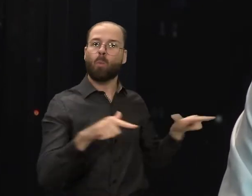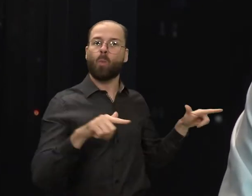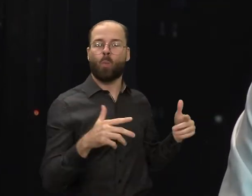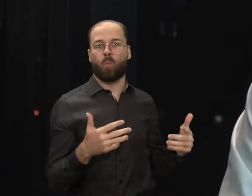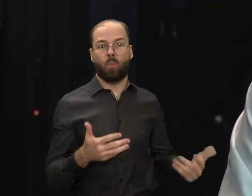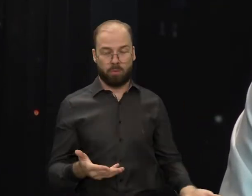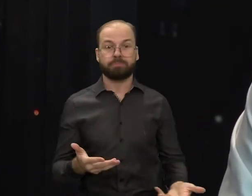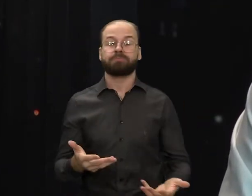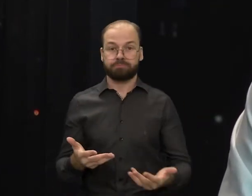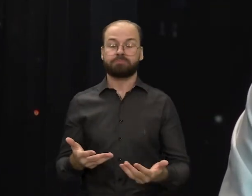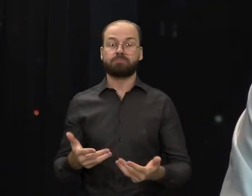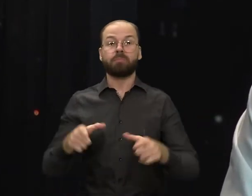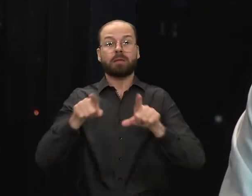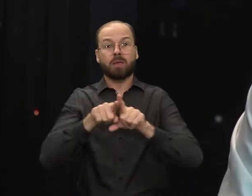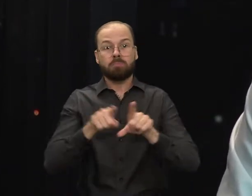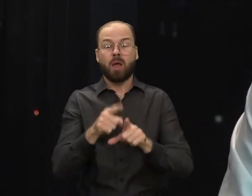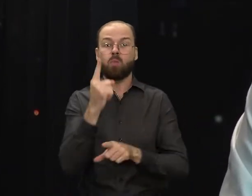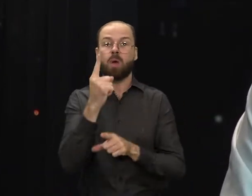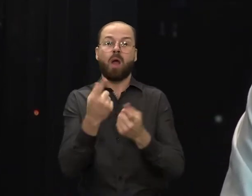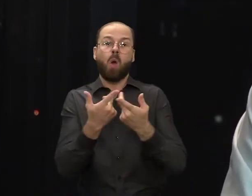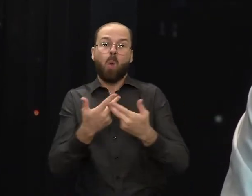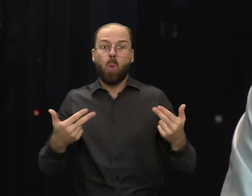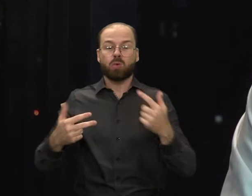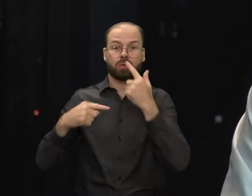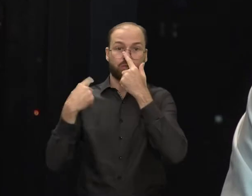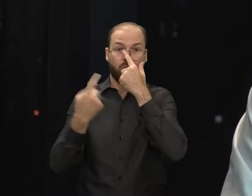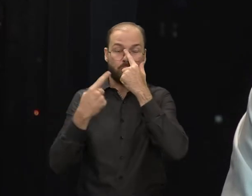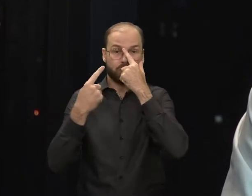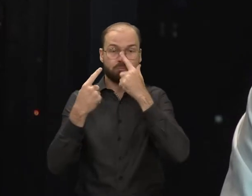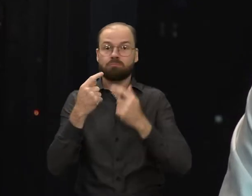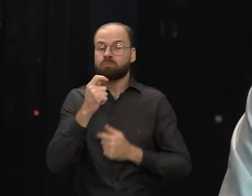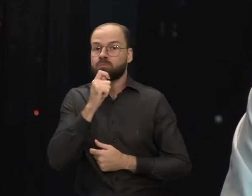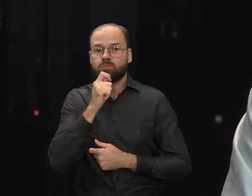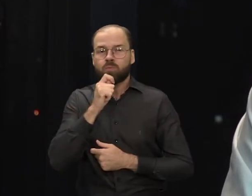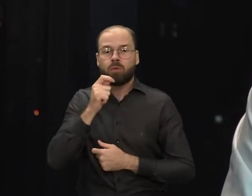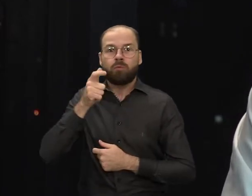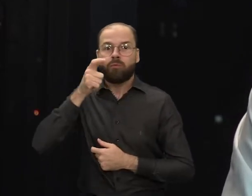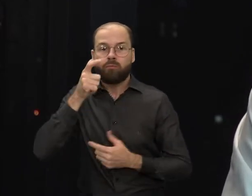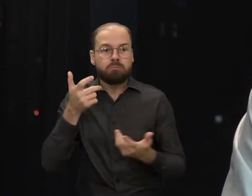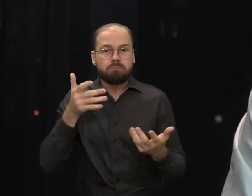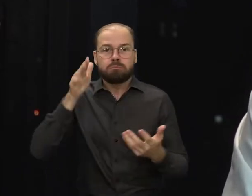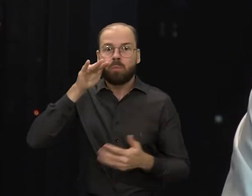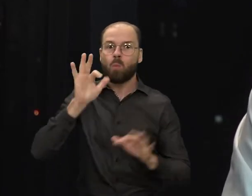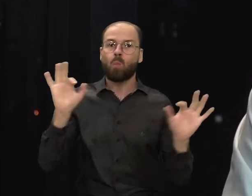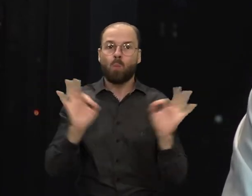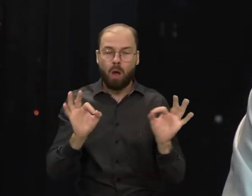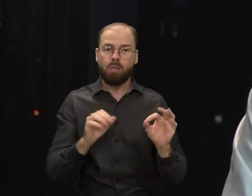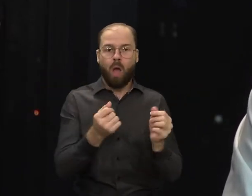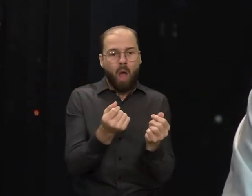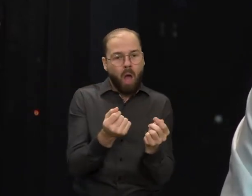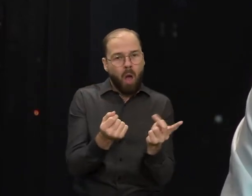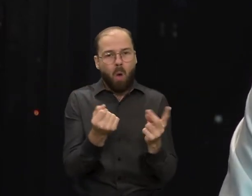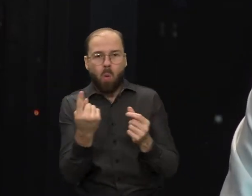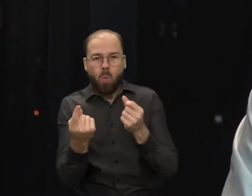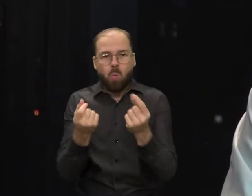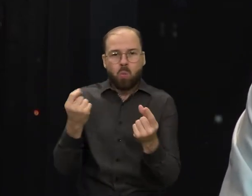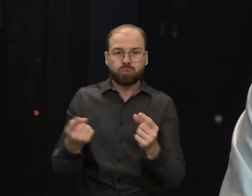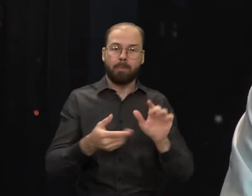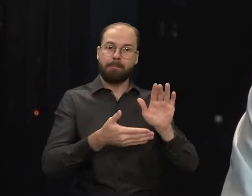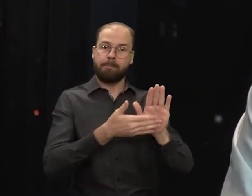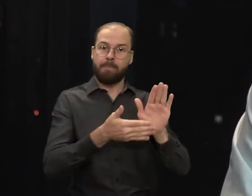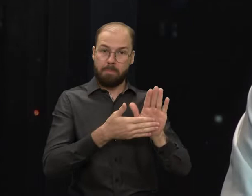Então, assim, uma coisa que a gente não vê, tem alguns planos que a gente vê alguma coisa disso,